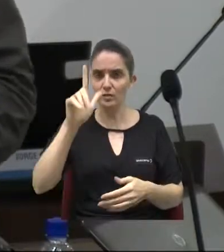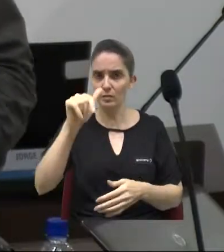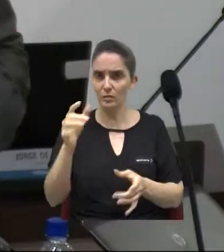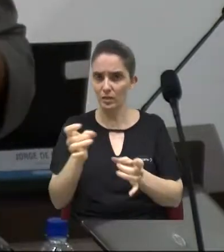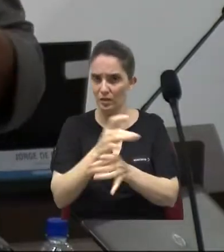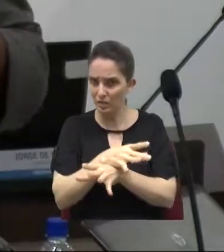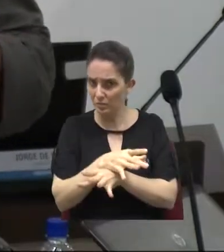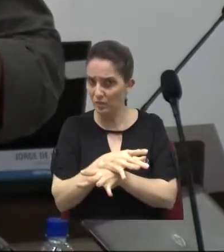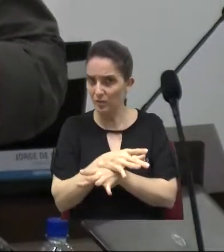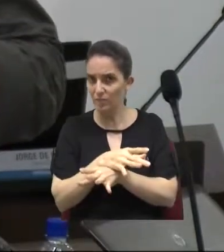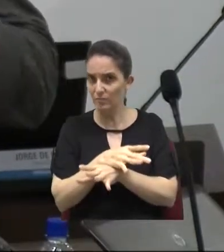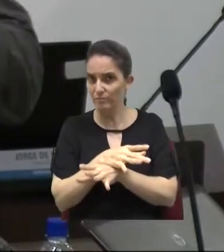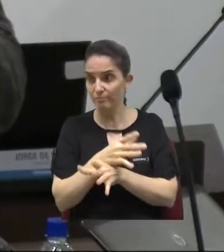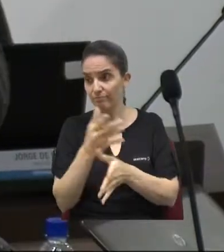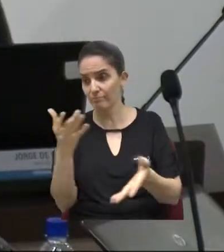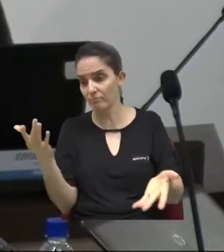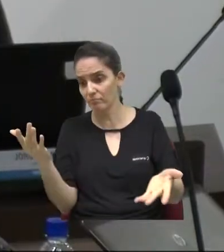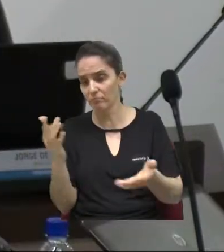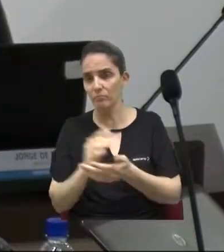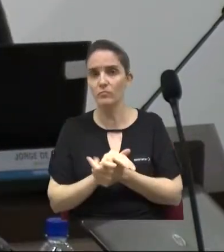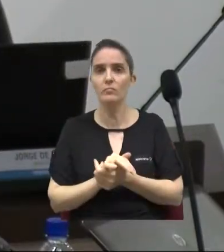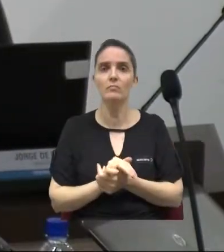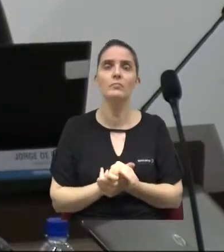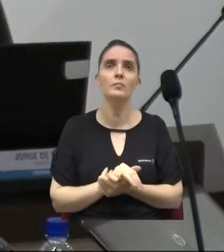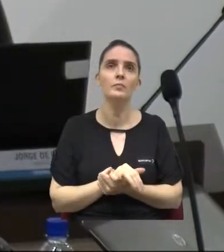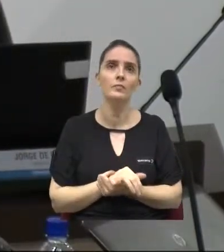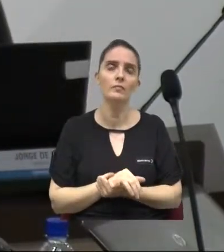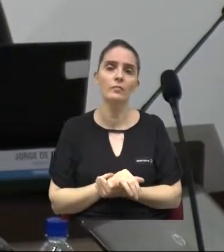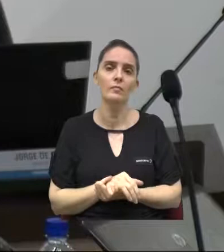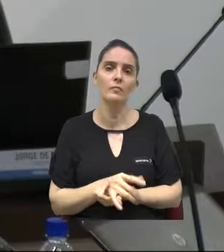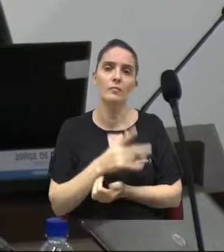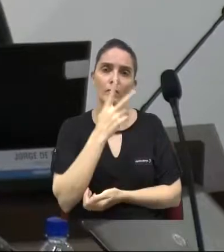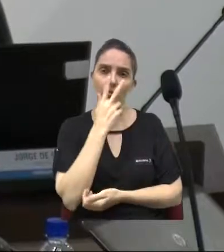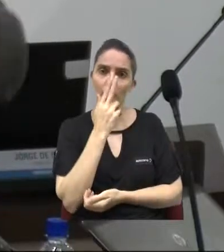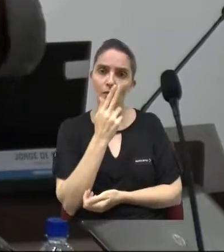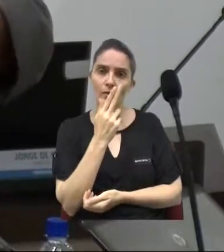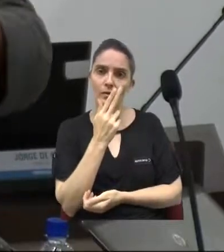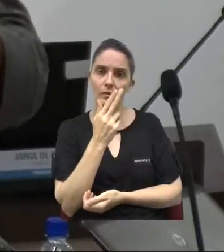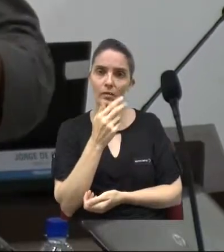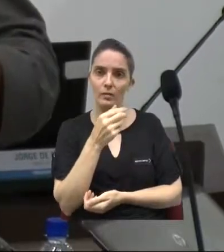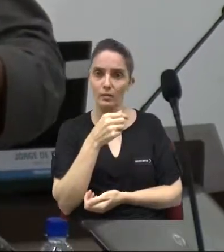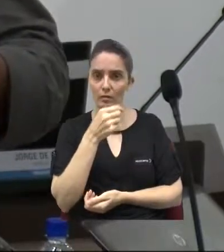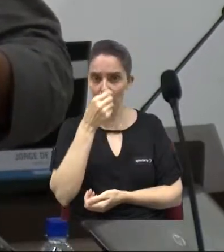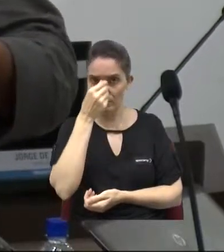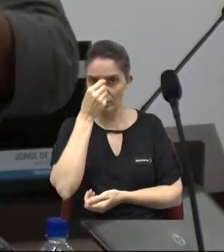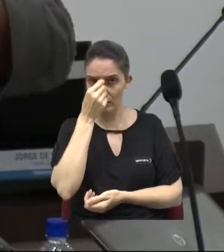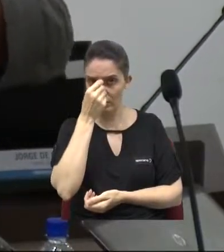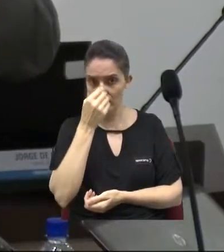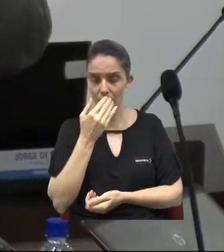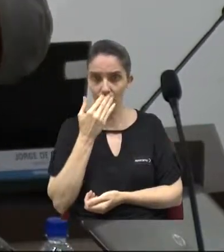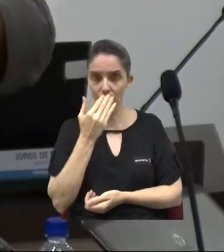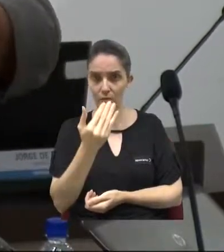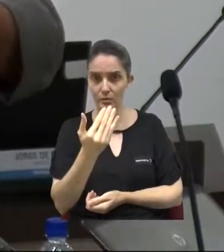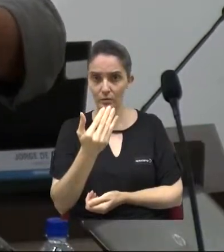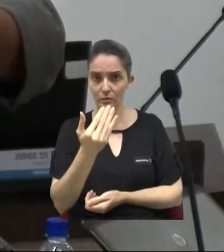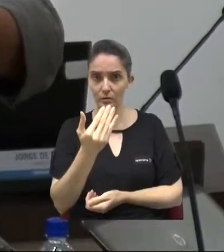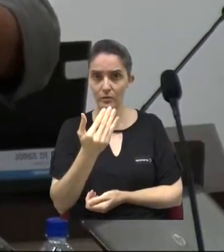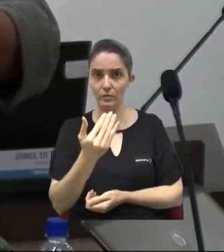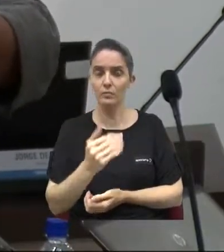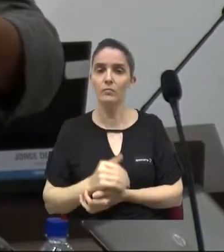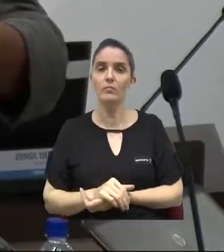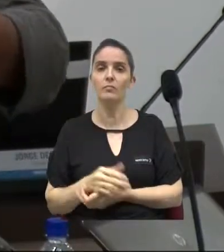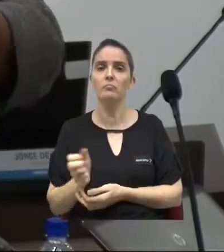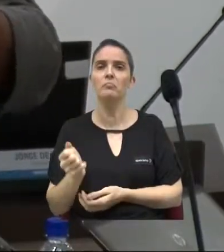intervenção, então eu acho que, estou terminando, presidente, eu acho que esse pedido do Jorge, o quanto está lucrando